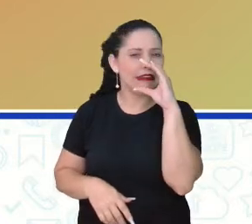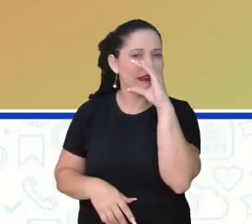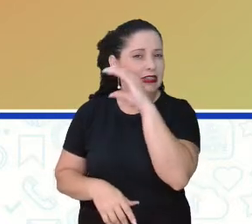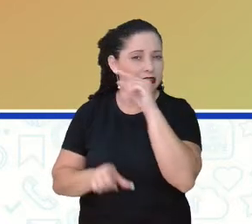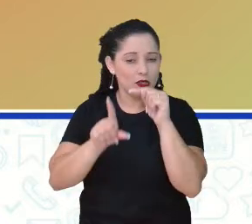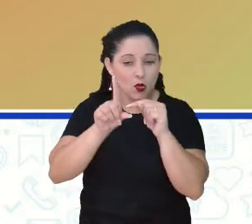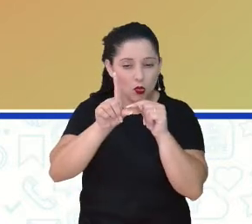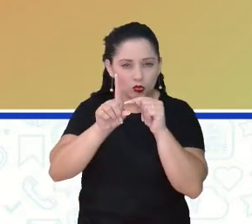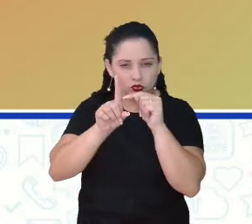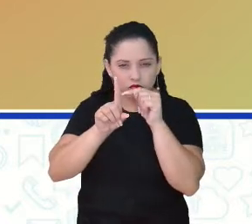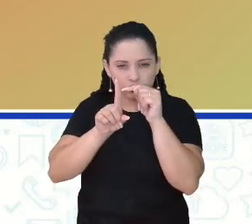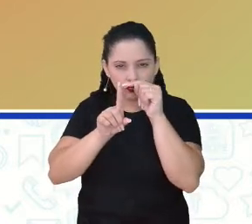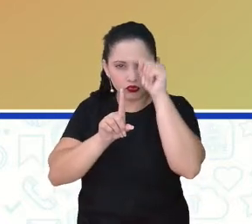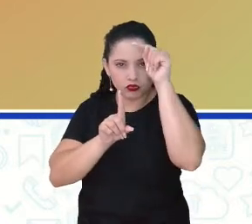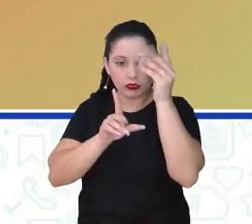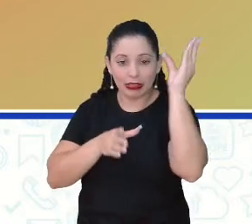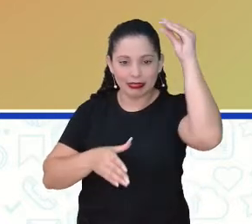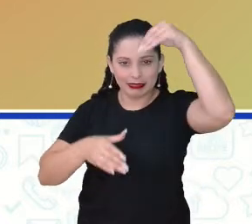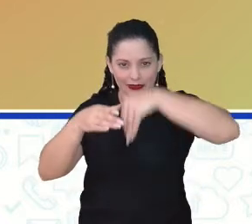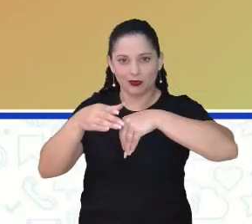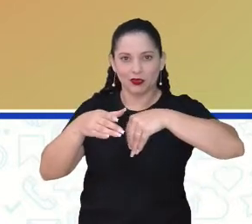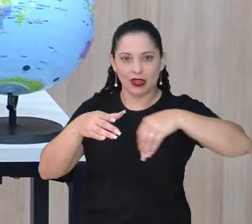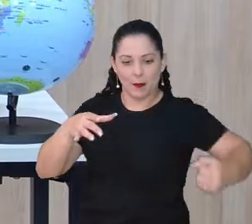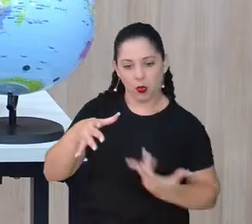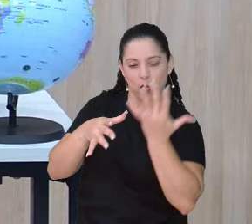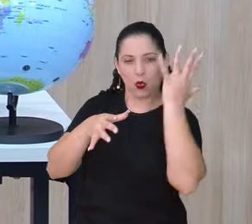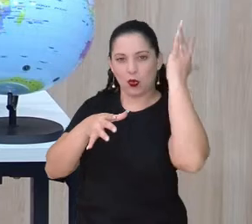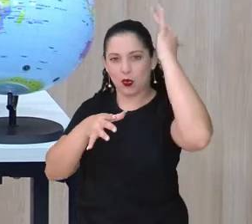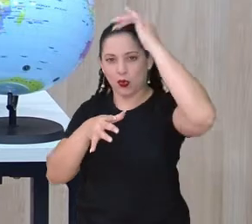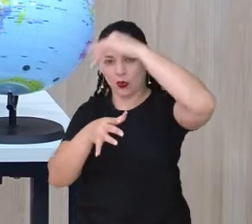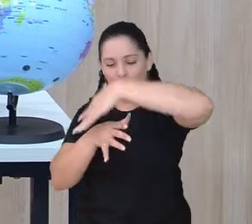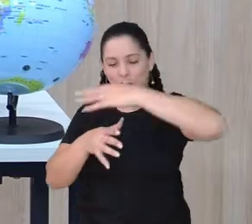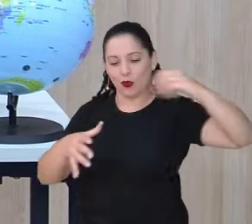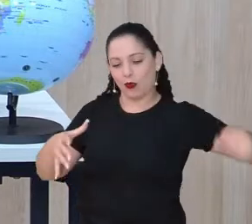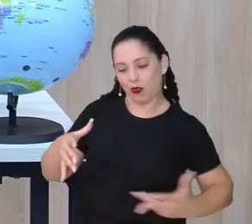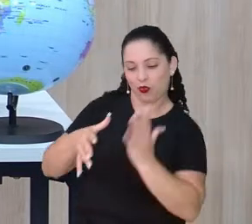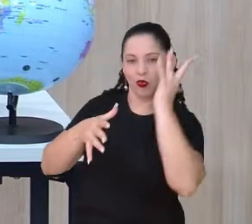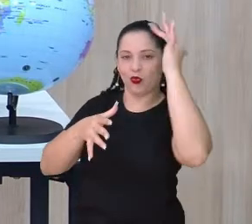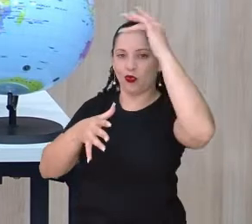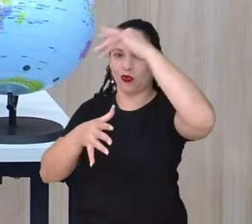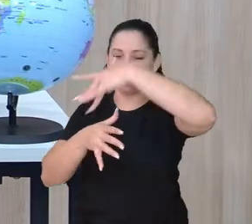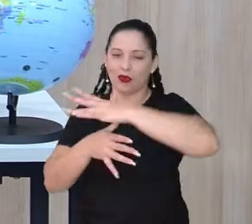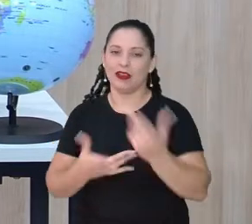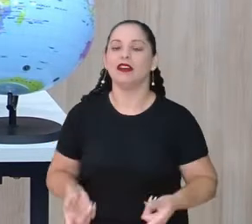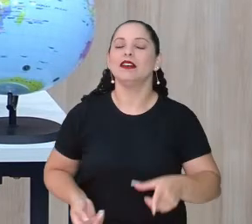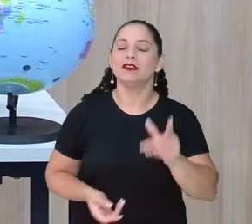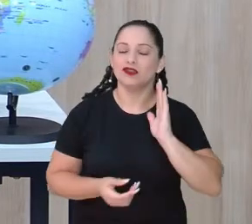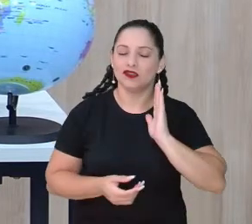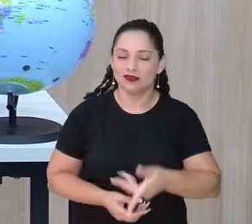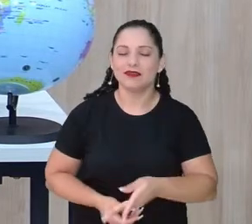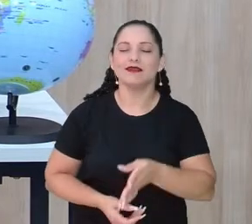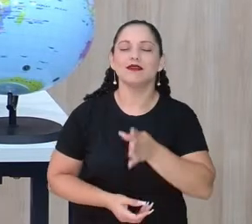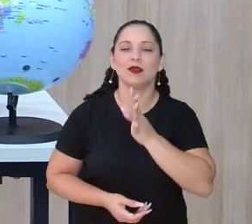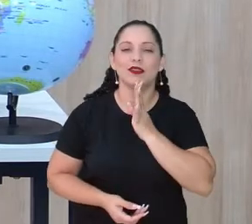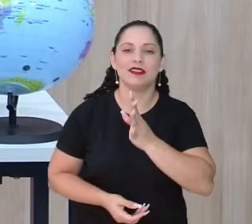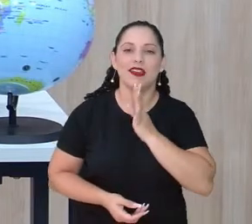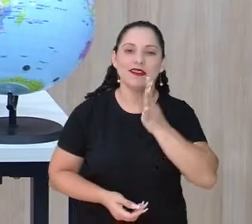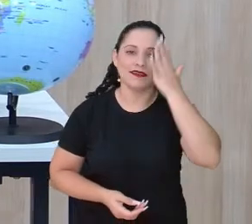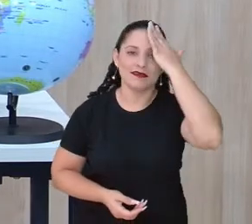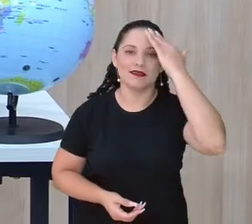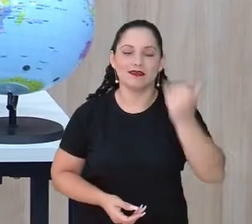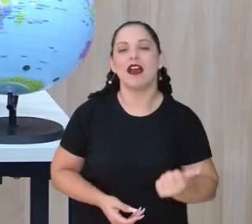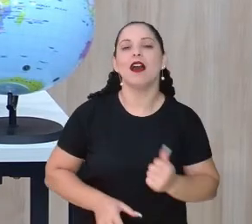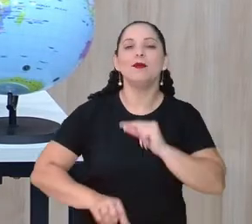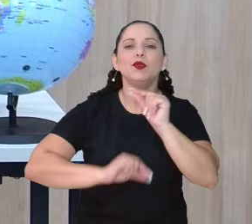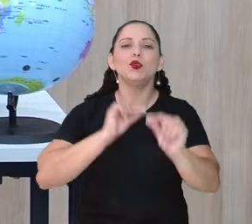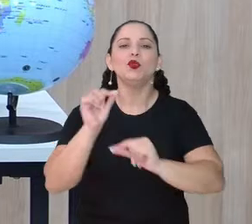crosta terrestre. Então, aí a gente tem a informação também de que é formada. A gente sabe que seria a questão